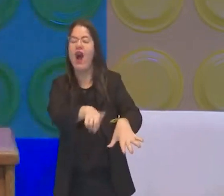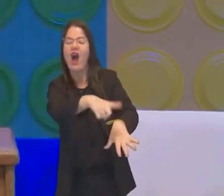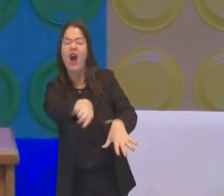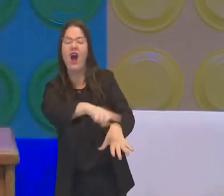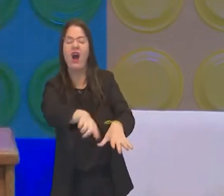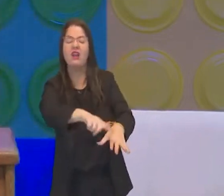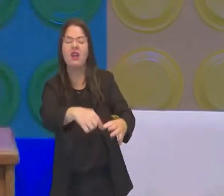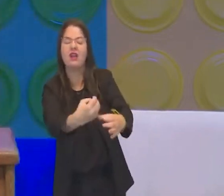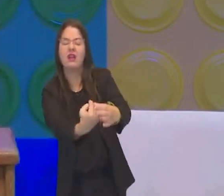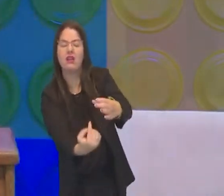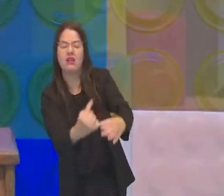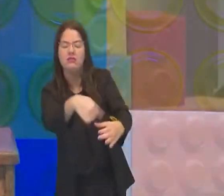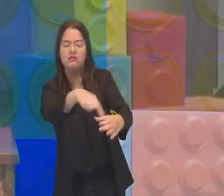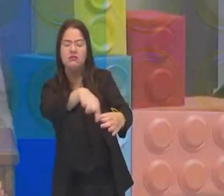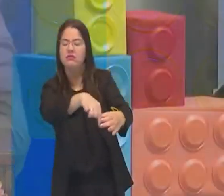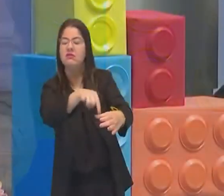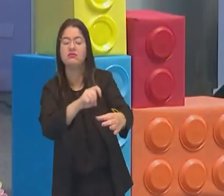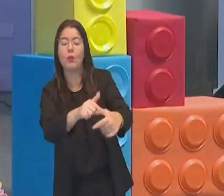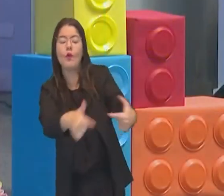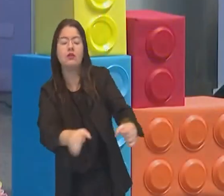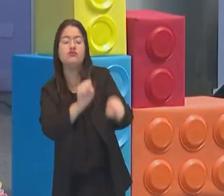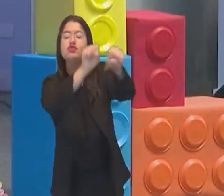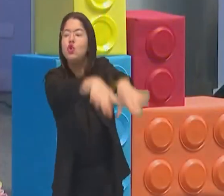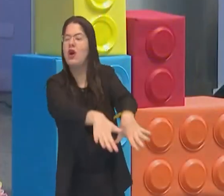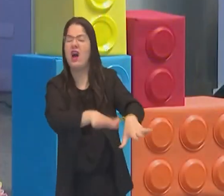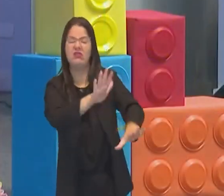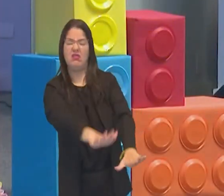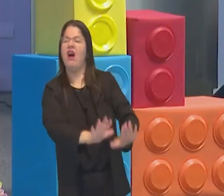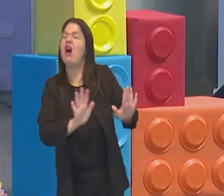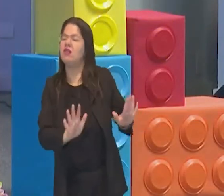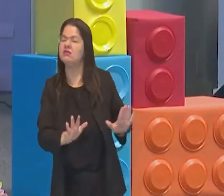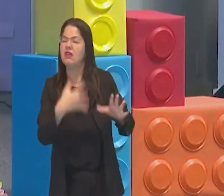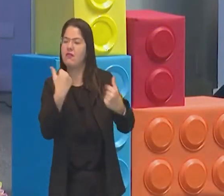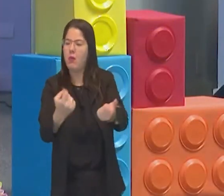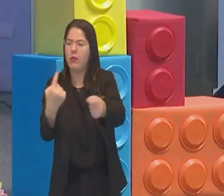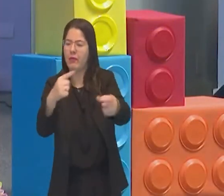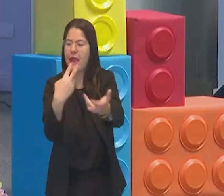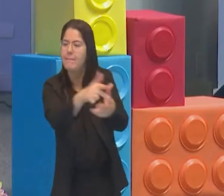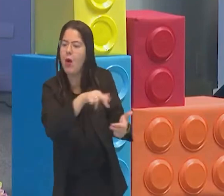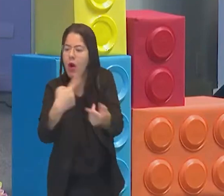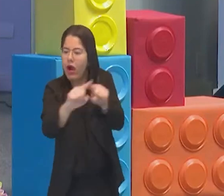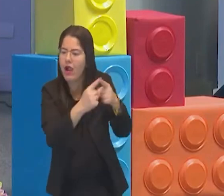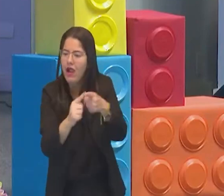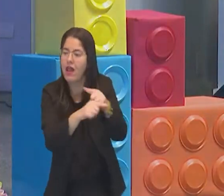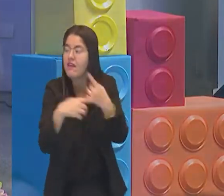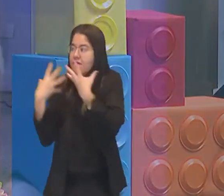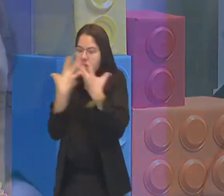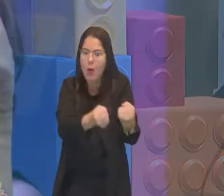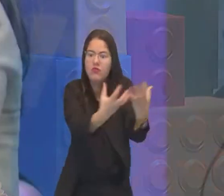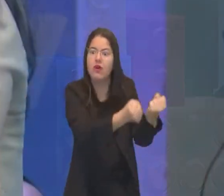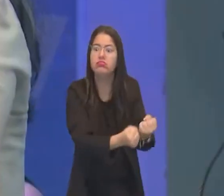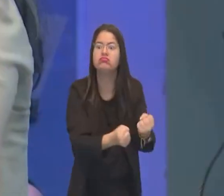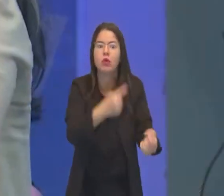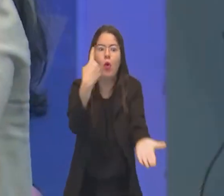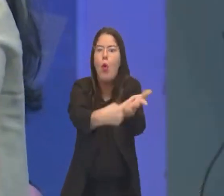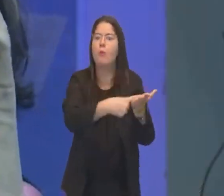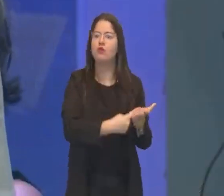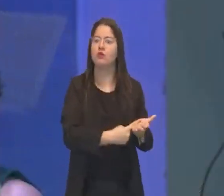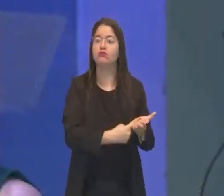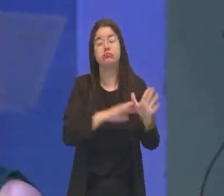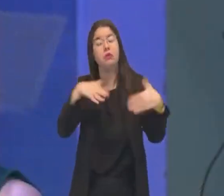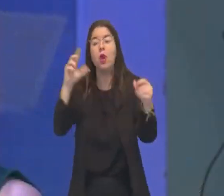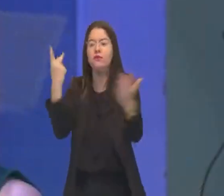poço, na cisterna que está vazia, e vamos deixar ele lá, e sei lá o que aconteça com ele. E assim fizeram.